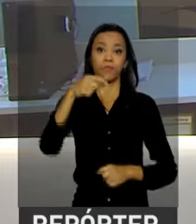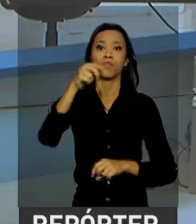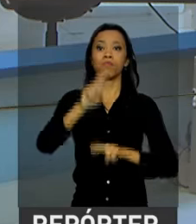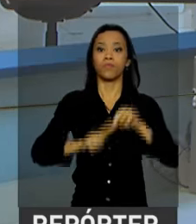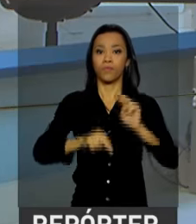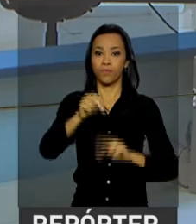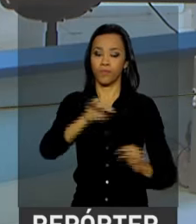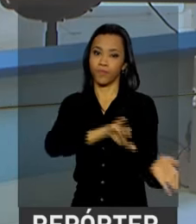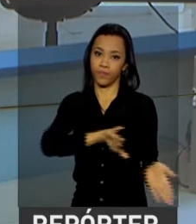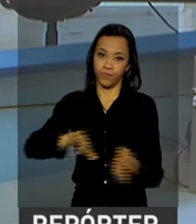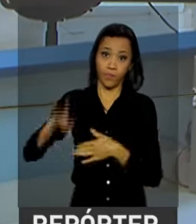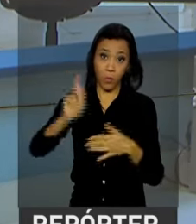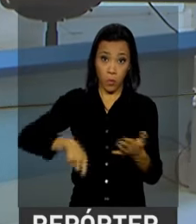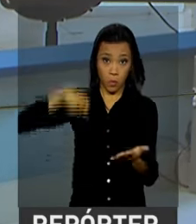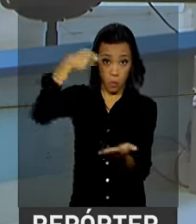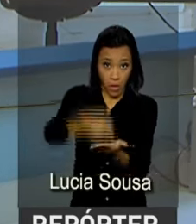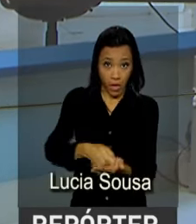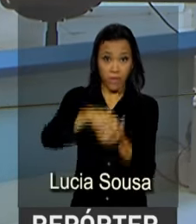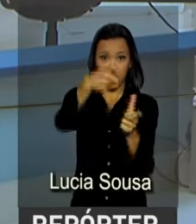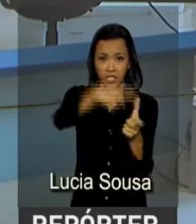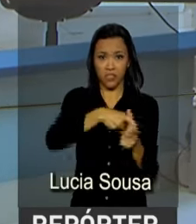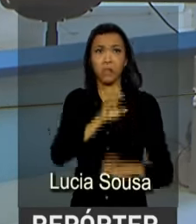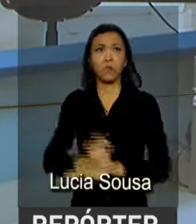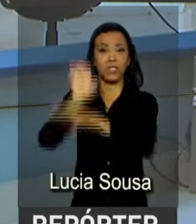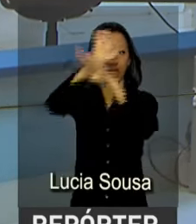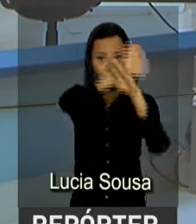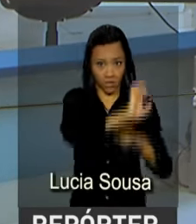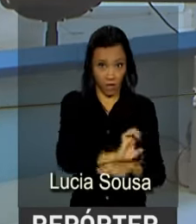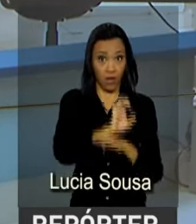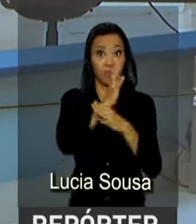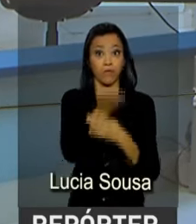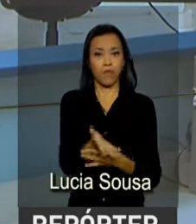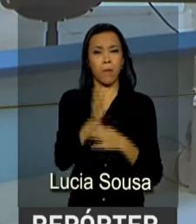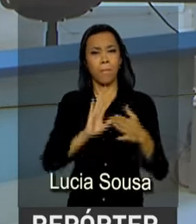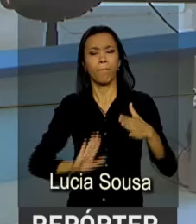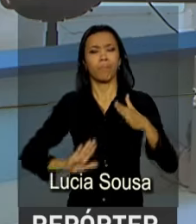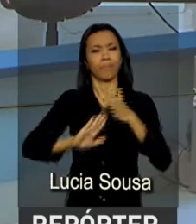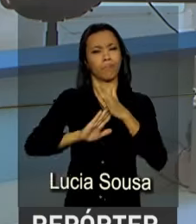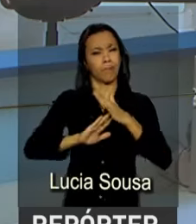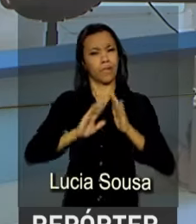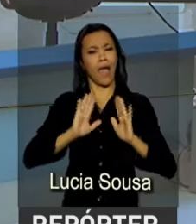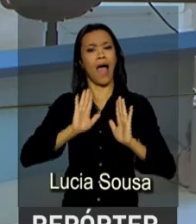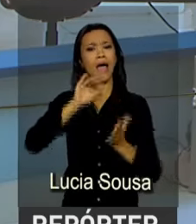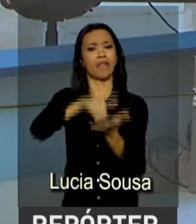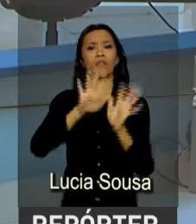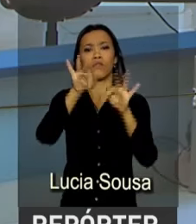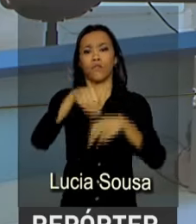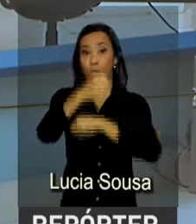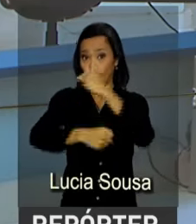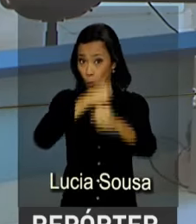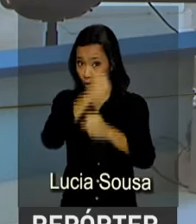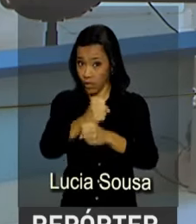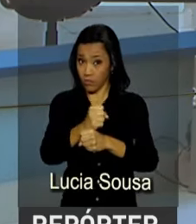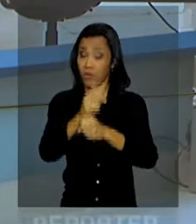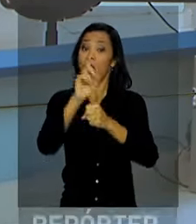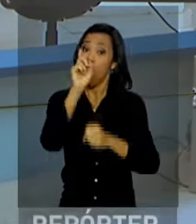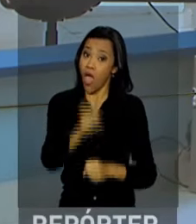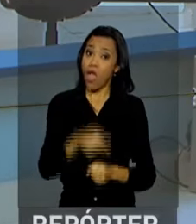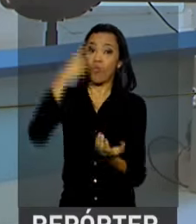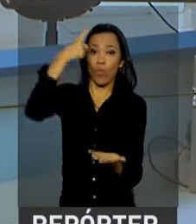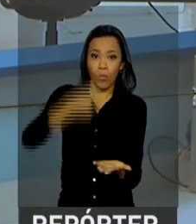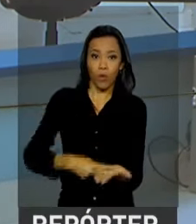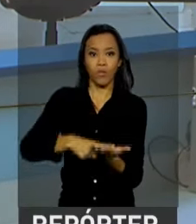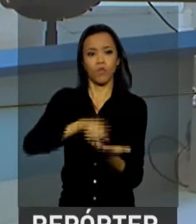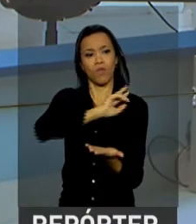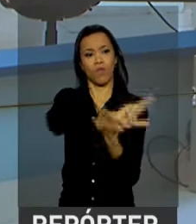junho. O pagamento da dívida dos estados com a União está suspenso até o fim do ano. Essa medida faz parte de acordo fechado